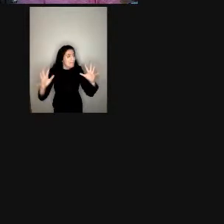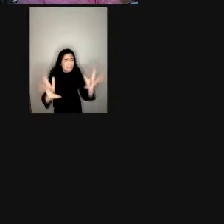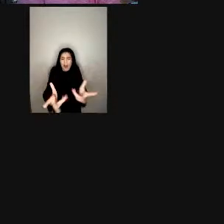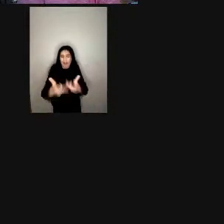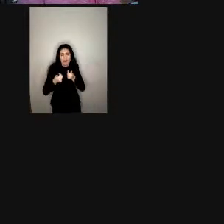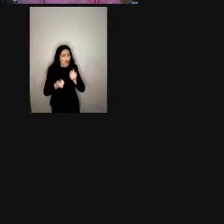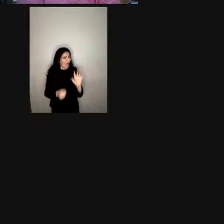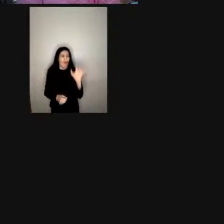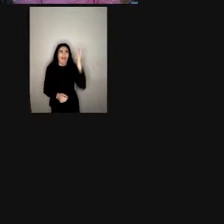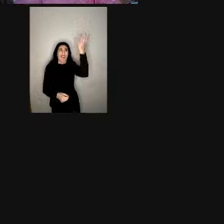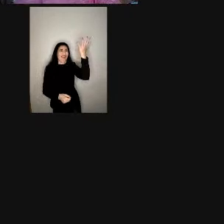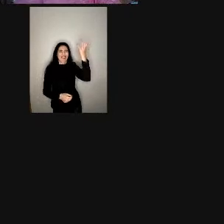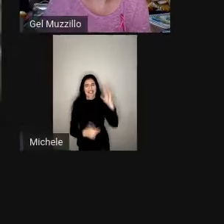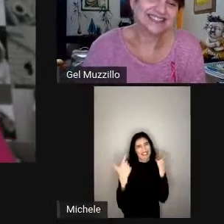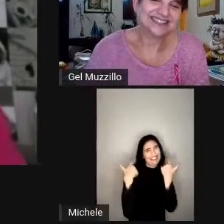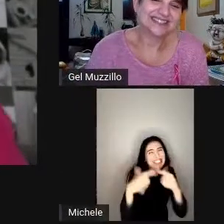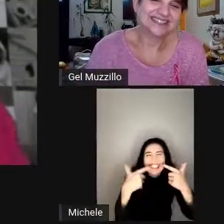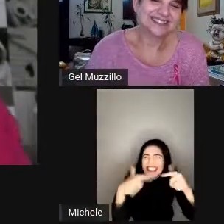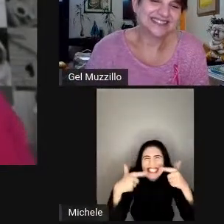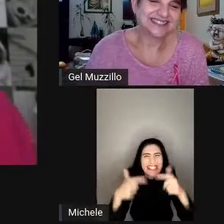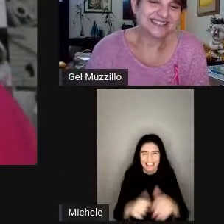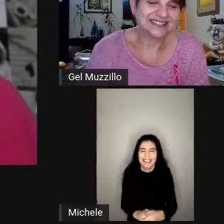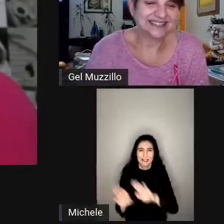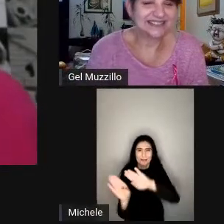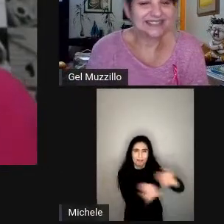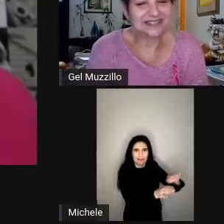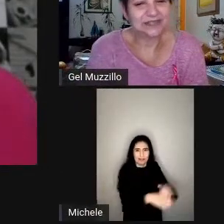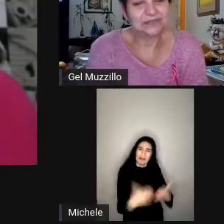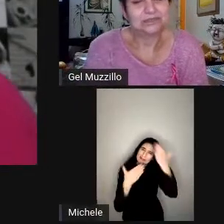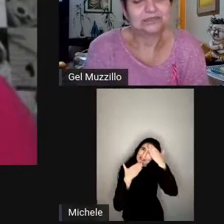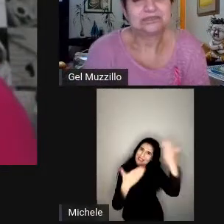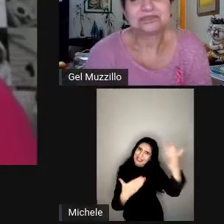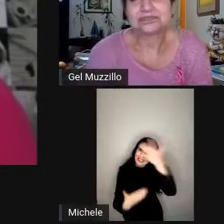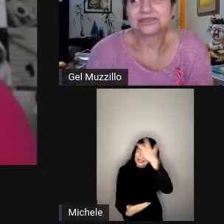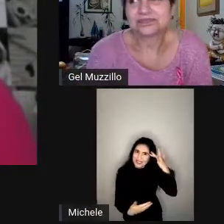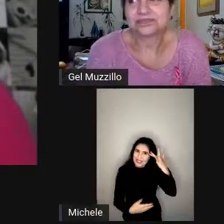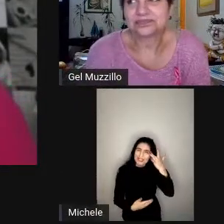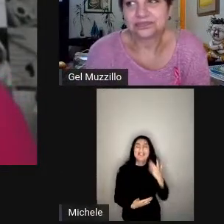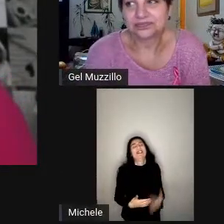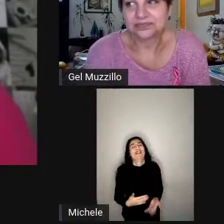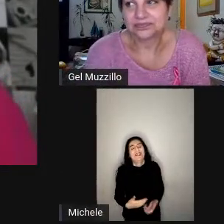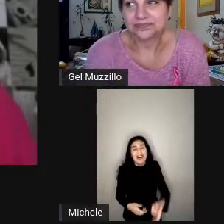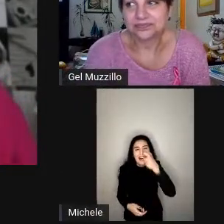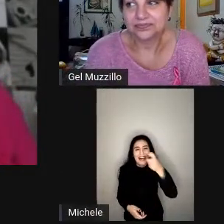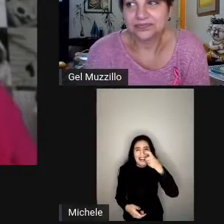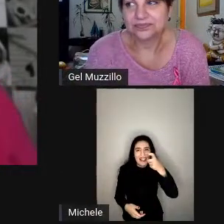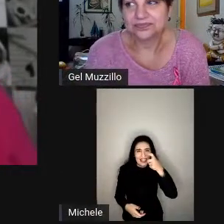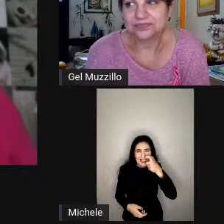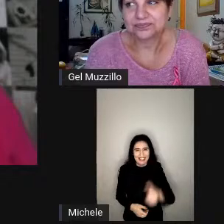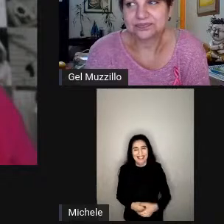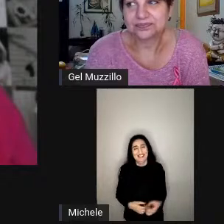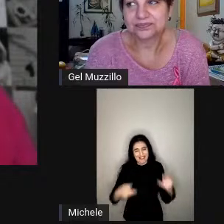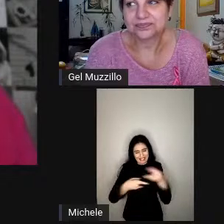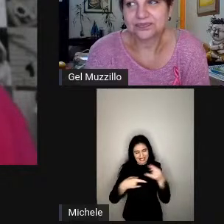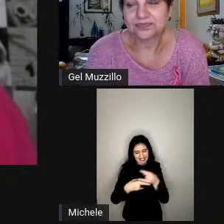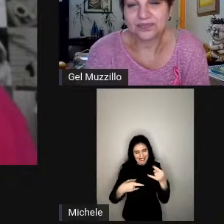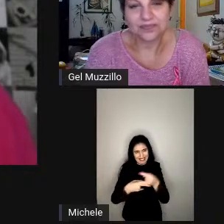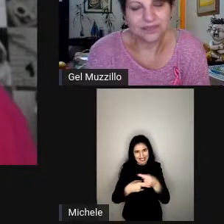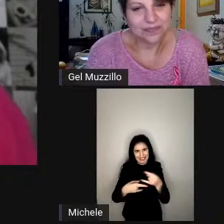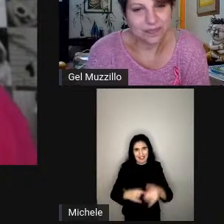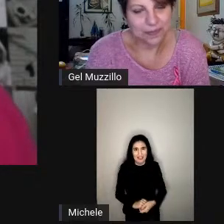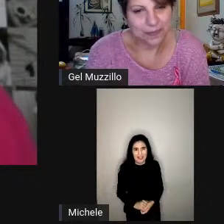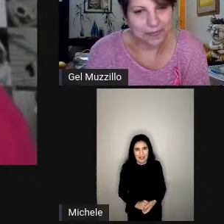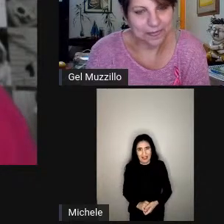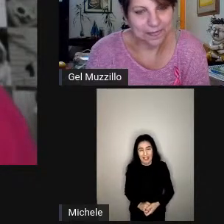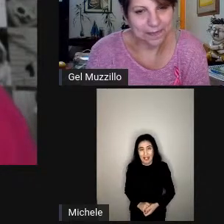agradecer muito as pessoas que estão nos acompanhando, né? Que estão aí assistindo, para elas não deixarem